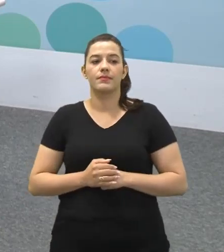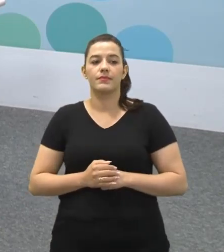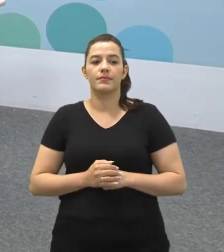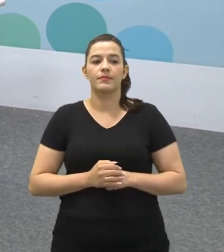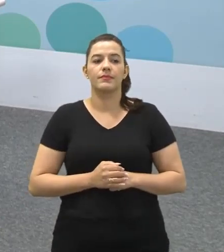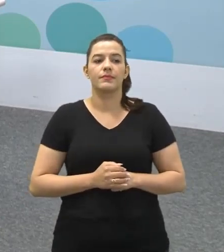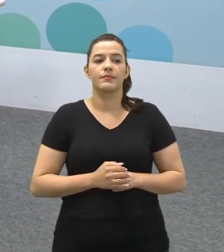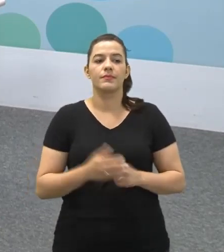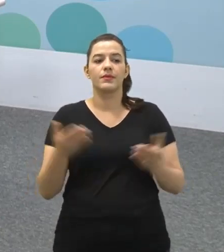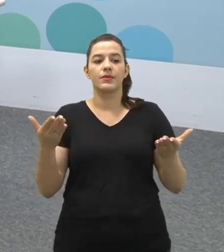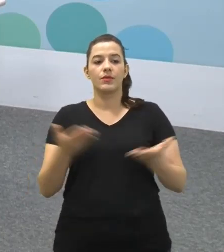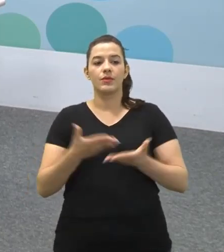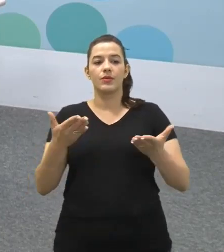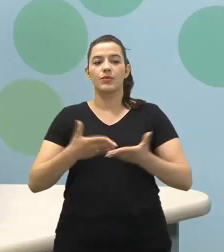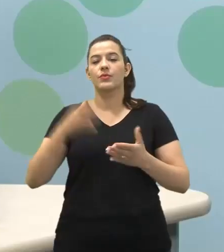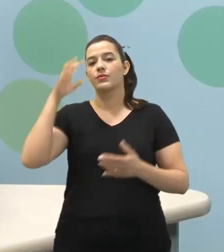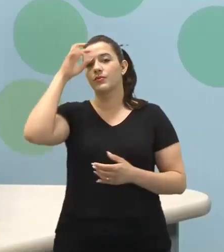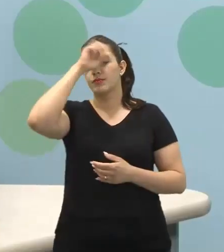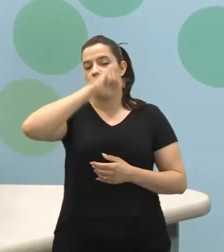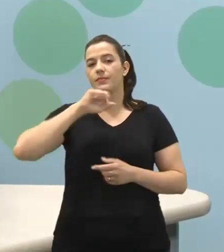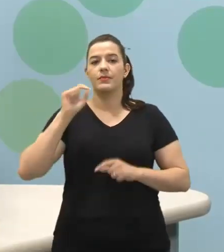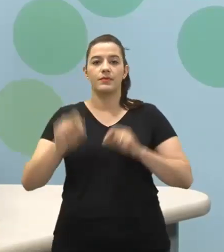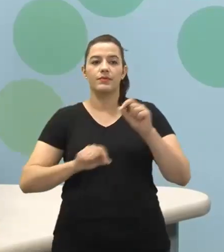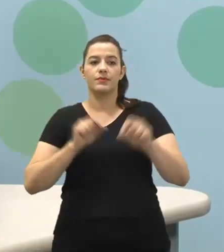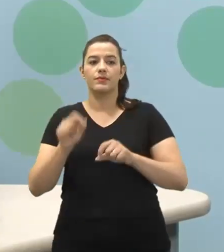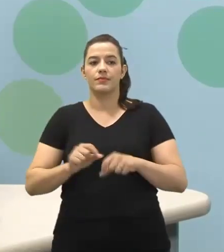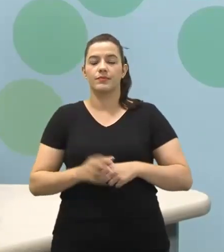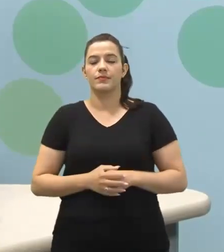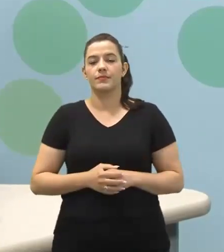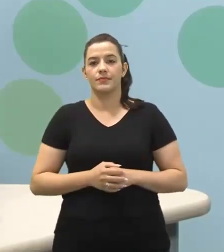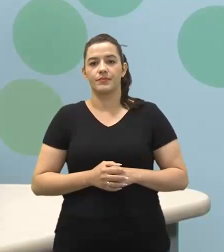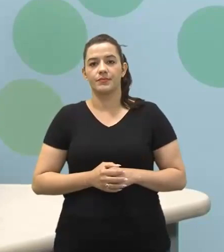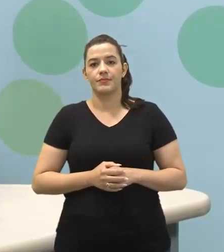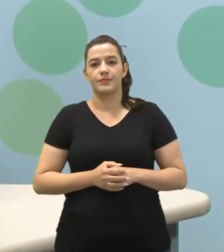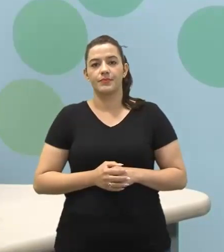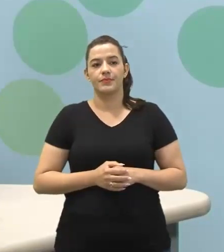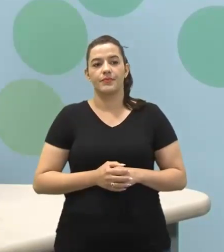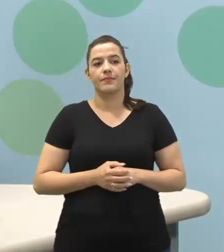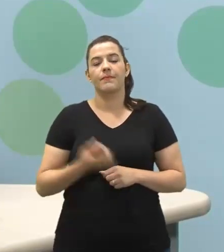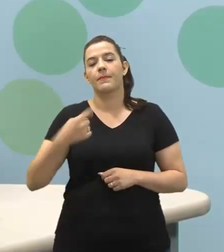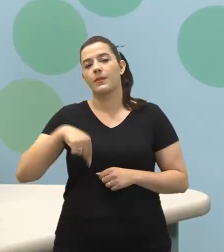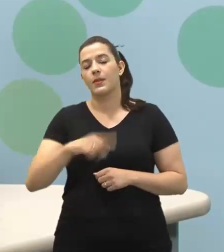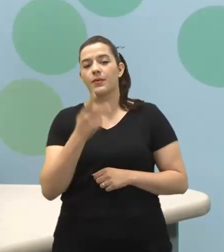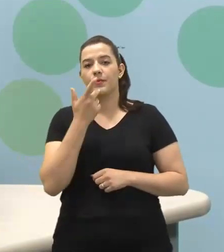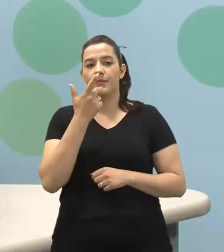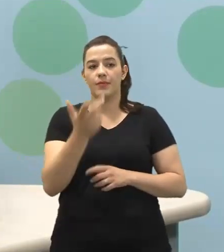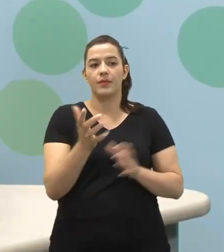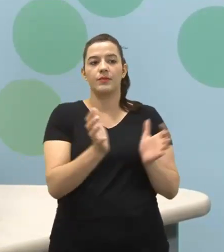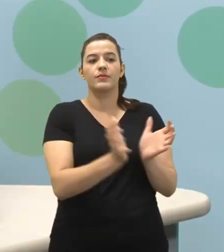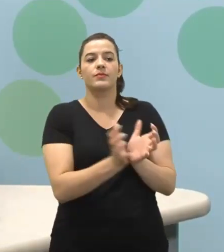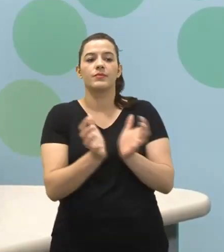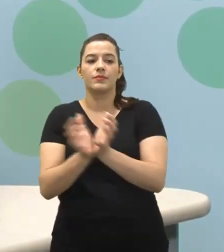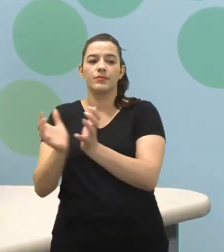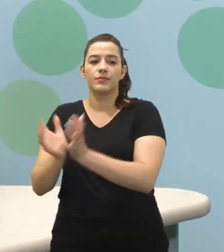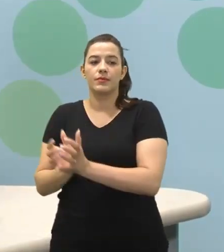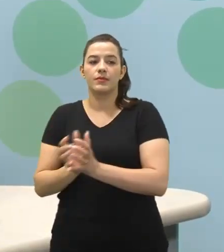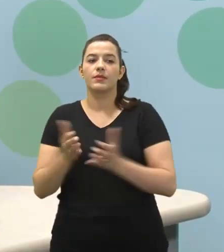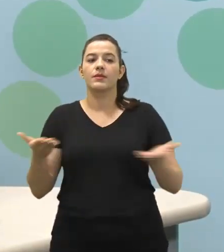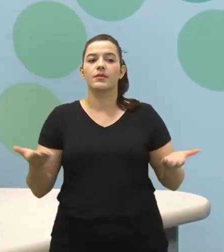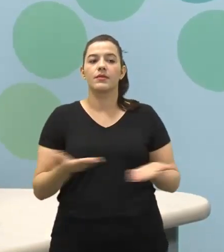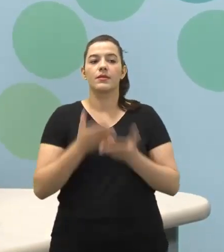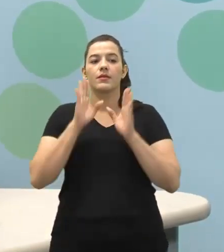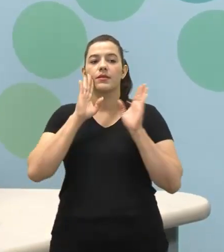na formação de hoje nós iremos abordar os agrupamentos que são